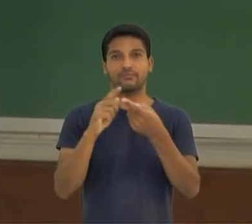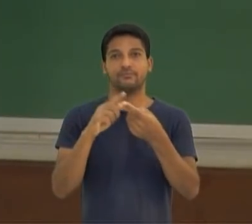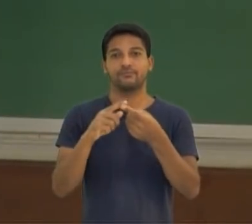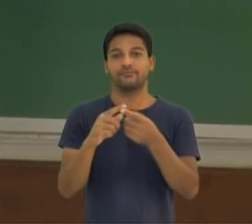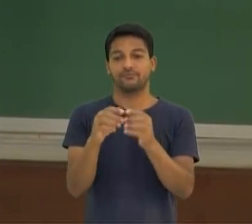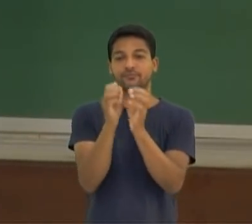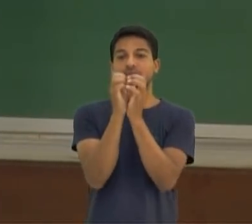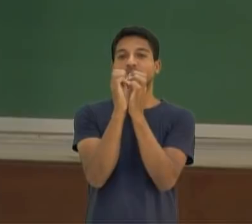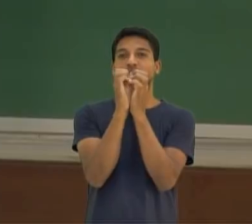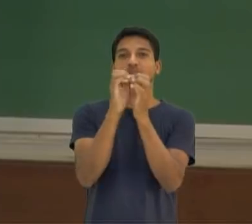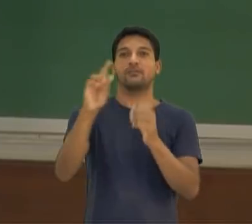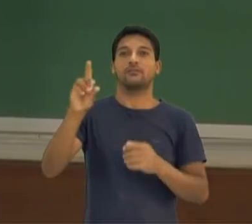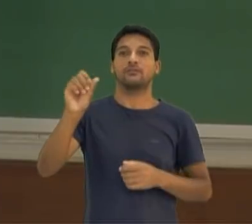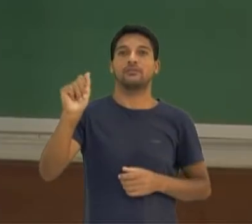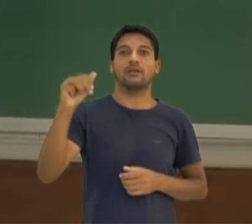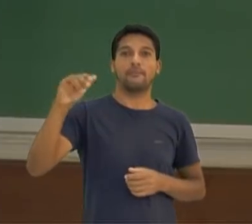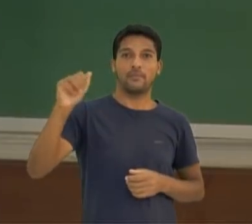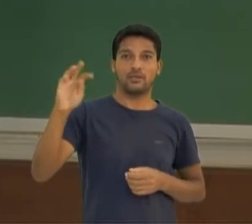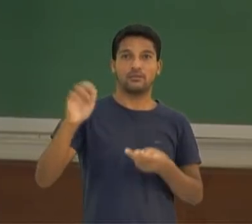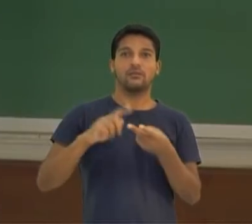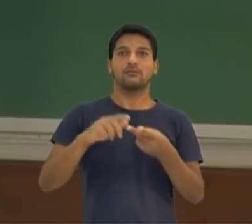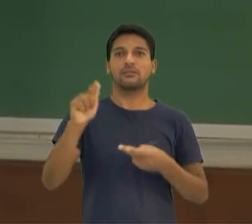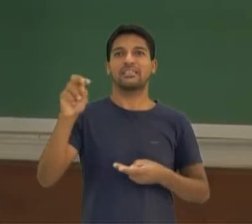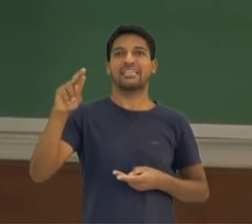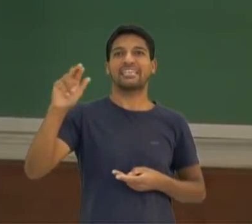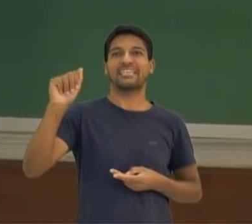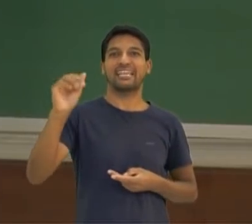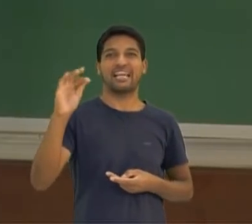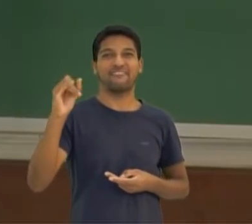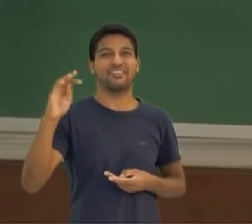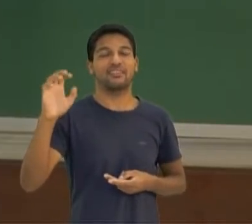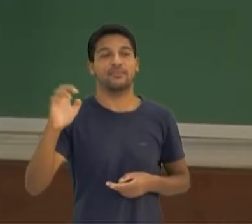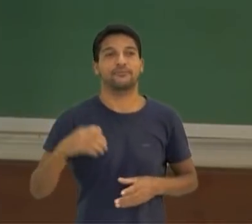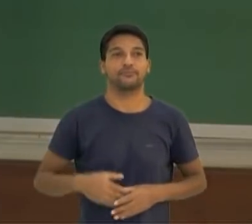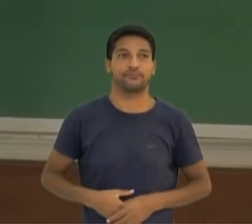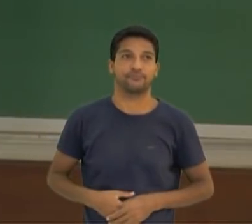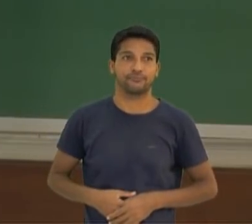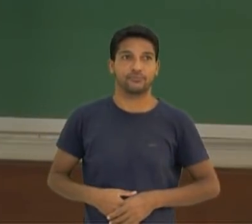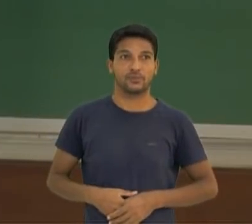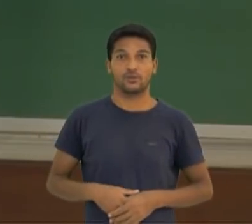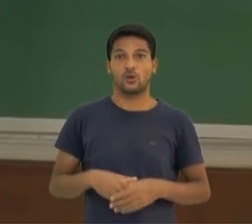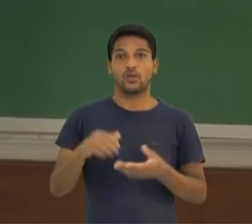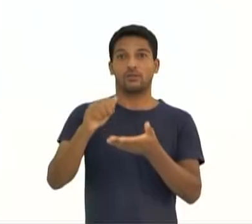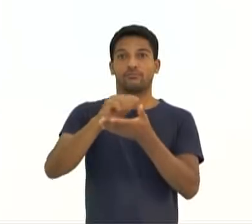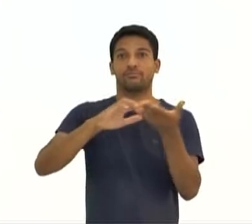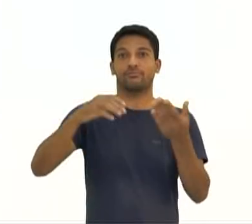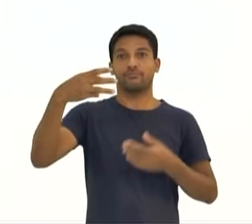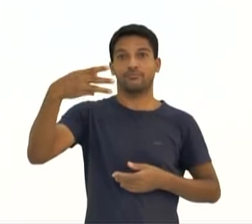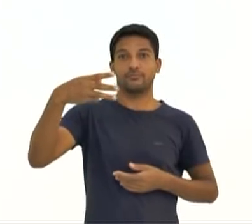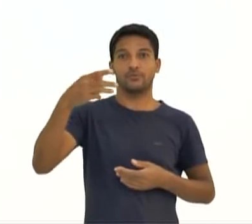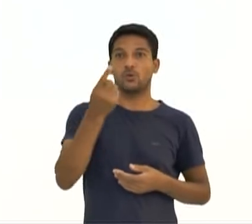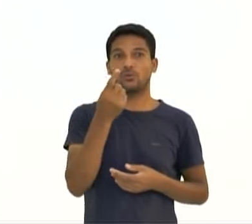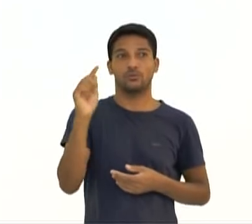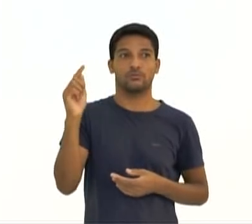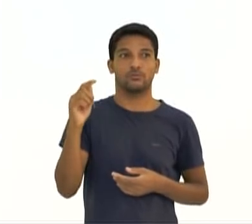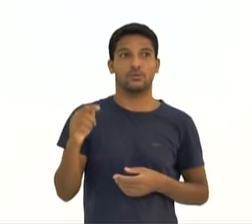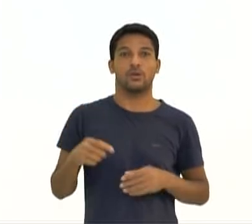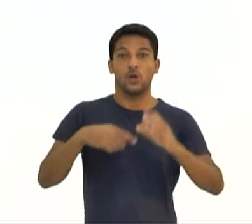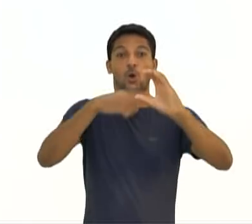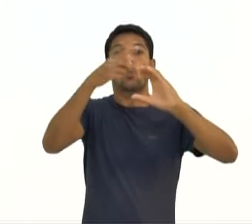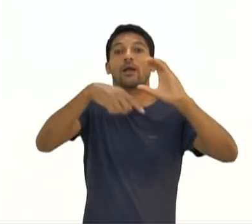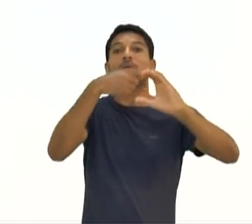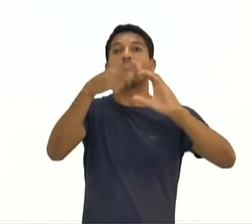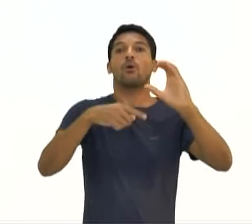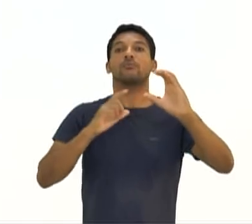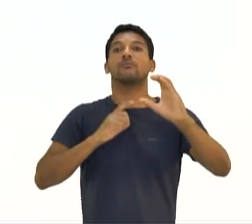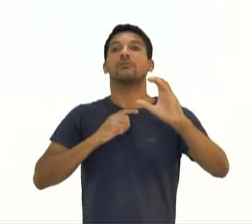Uhul! Show para você que acertou. Último exercício. O elemento químico carbono é formado por quantos prótons? Qual é o